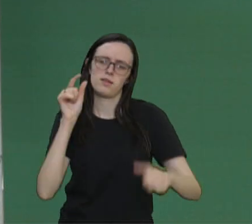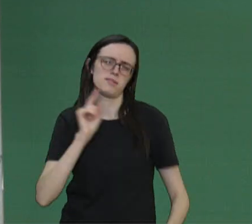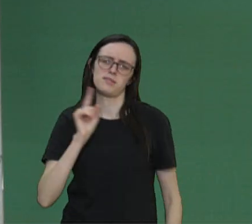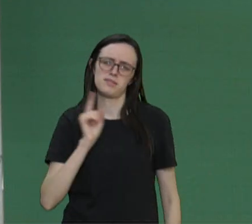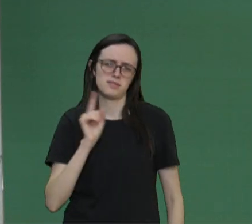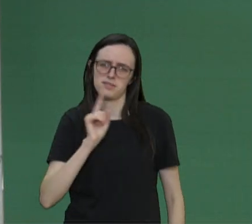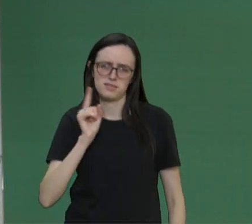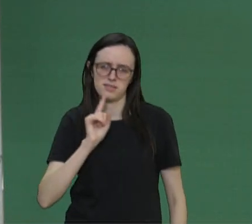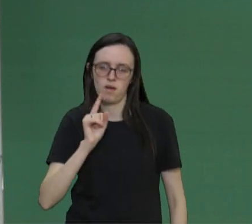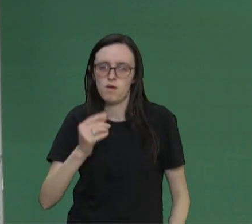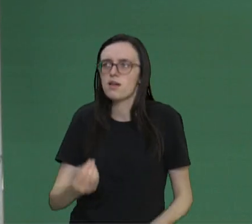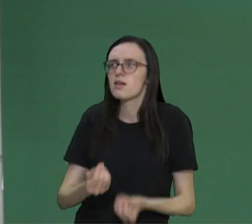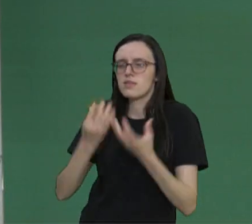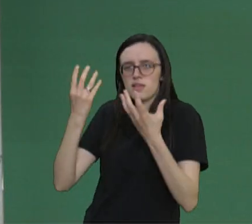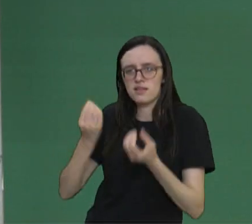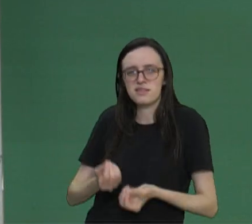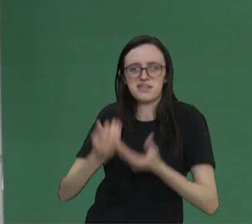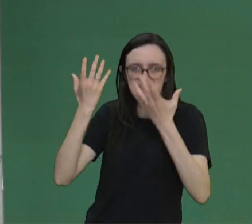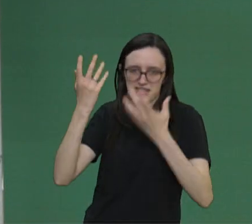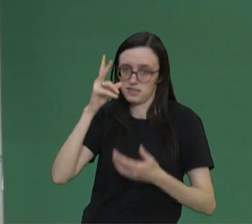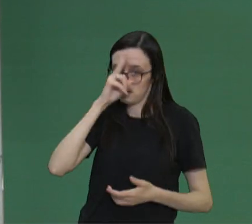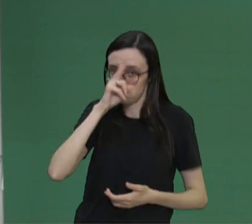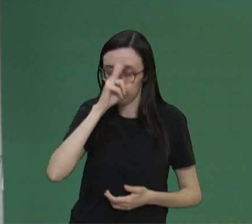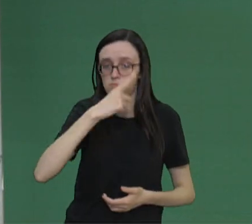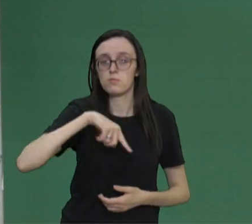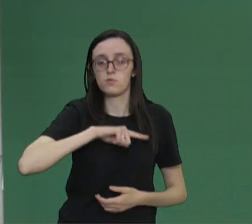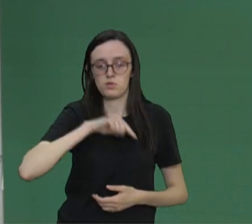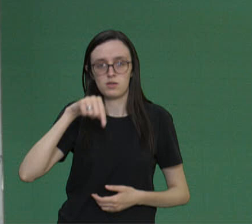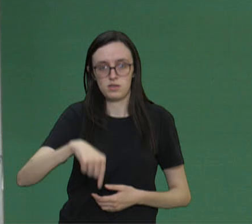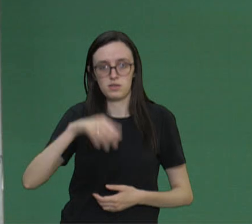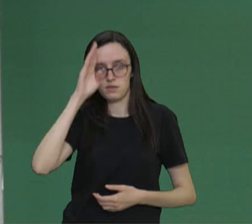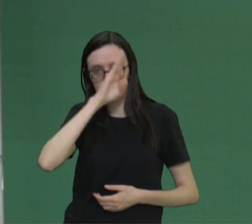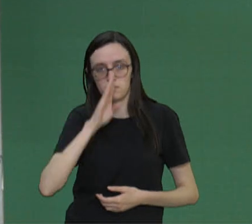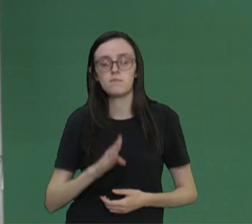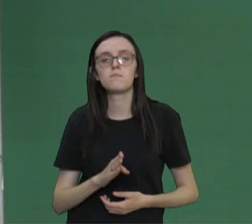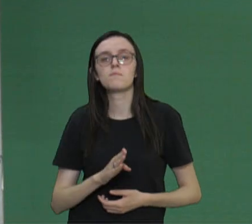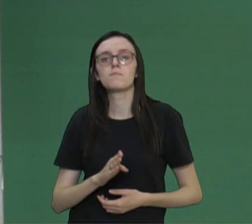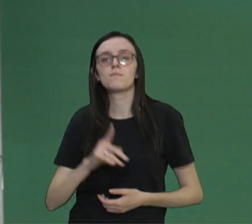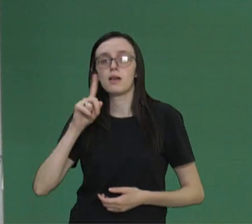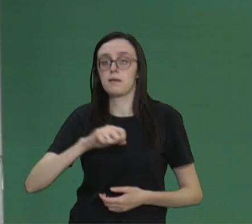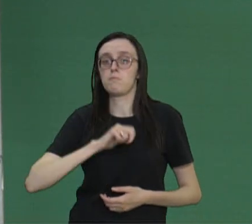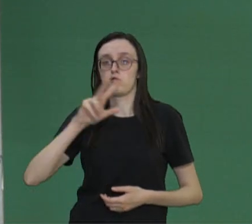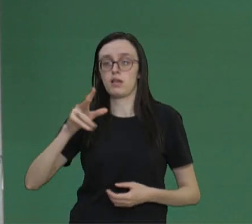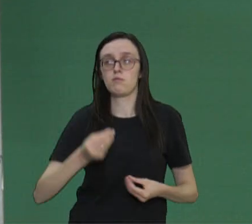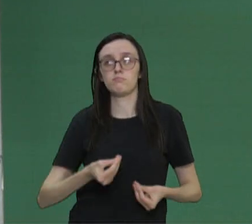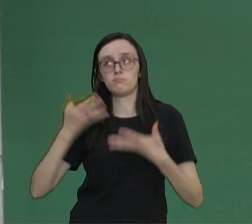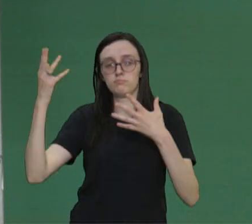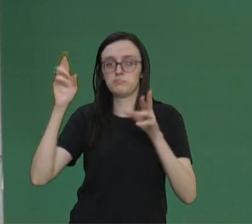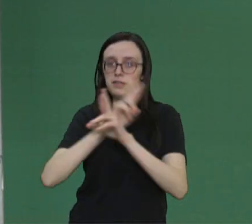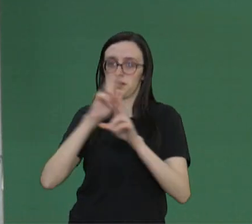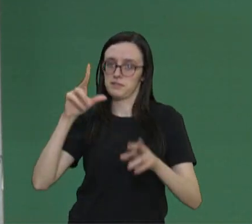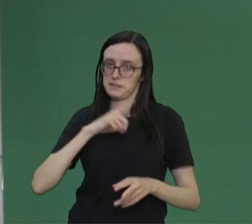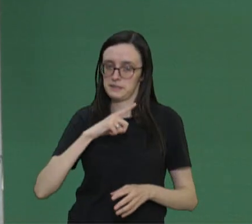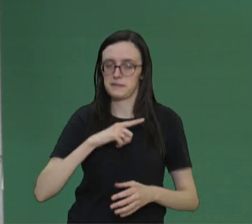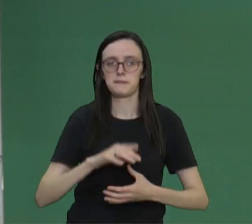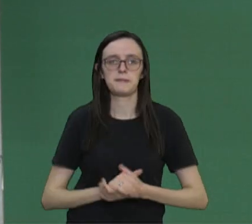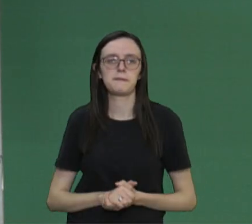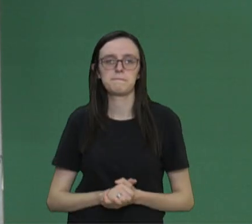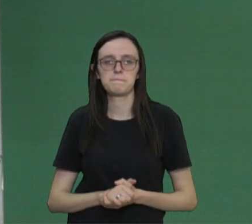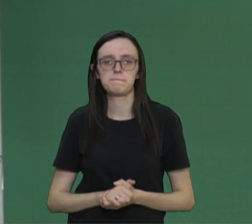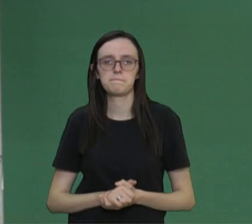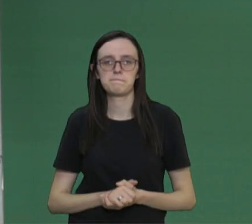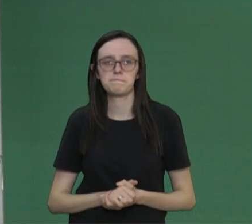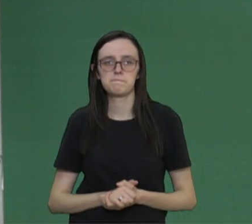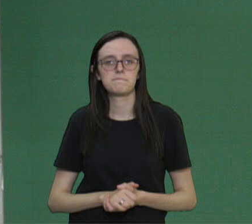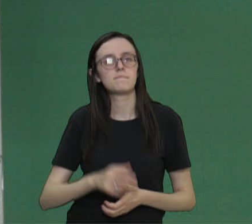para abastecer a metrópole. Lembra que nossa metrópole era o Portugal, na colonização do Brasil. Então lembra